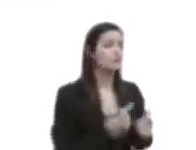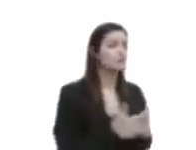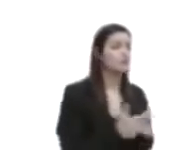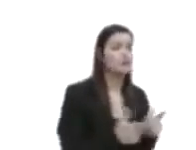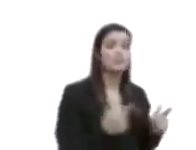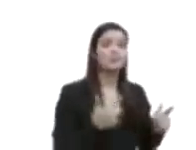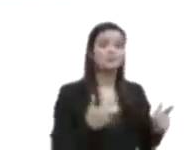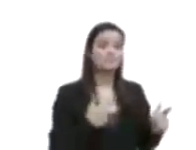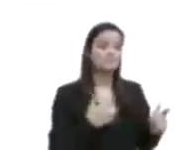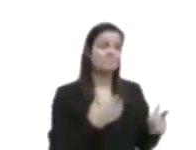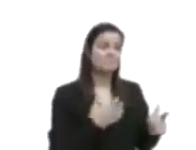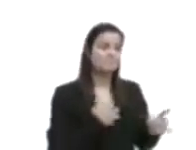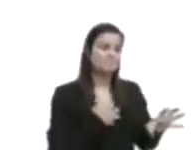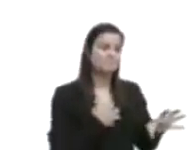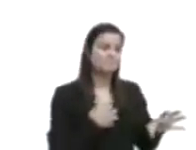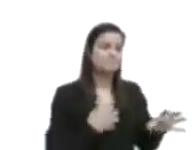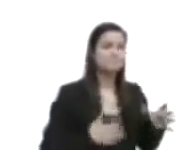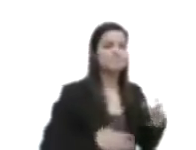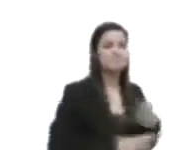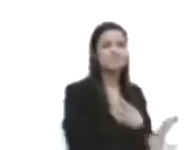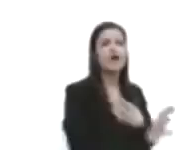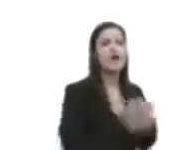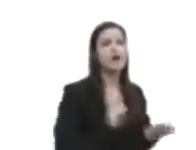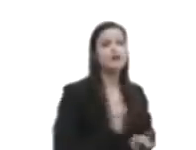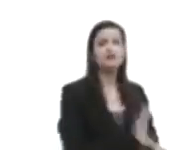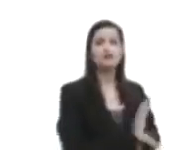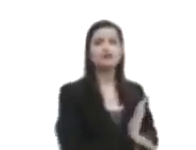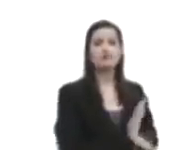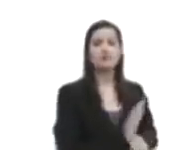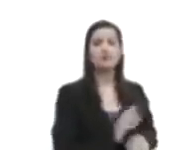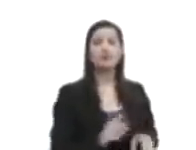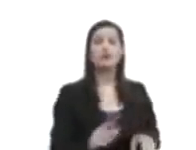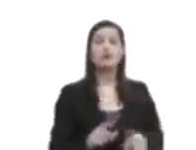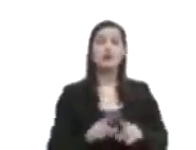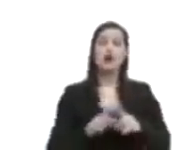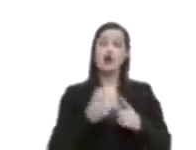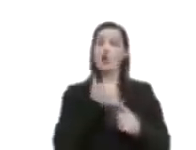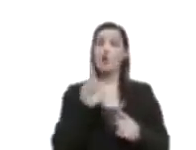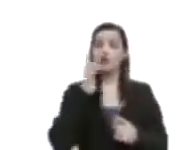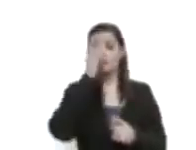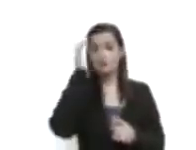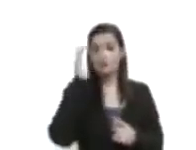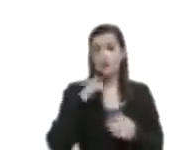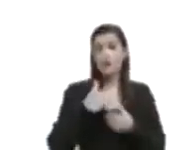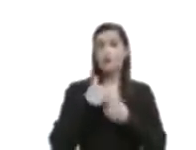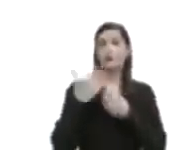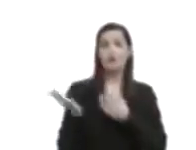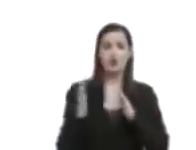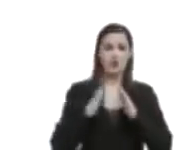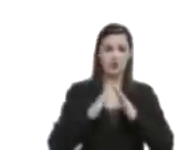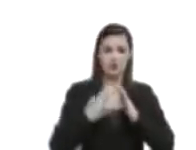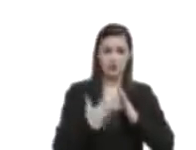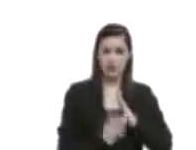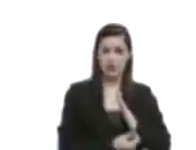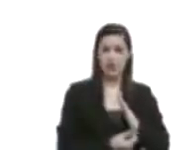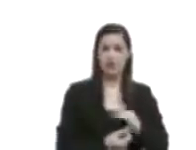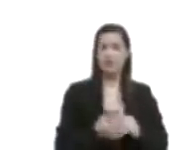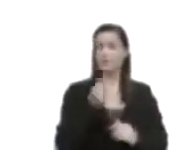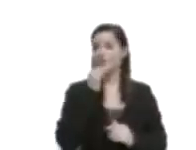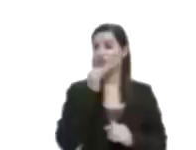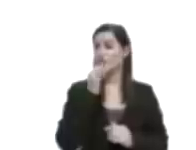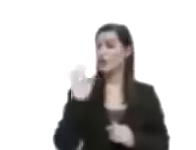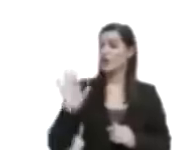ajude. Segundo, com relação a próximos que não são da fé, Provérbios 3:28, não digas ao teu próximo, vai e volta